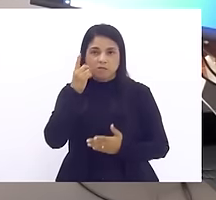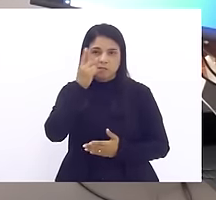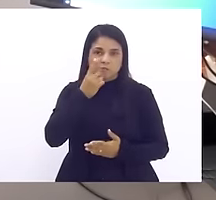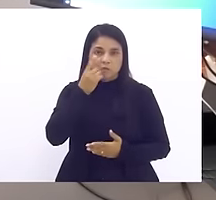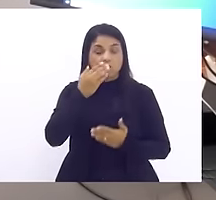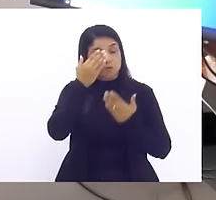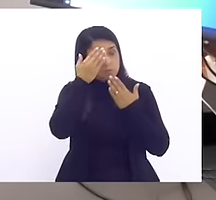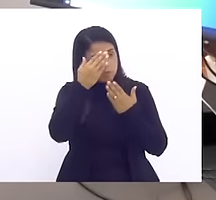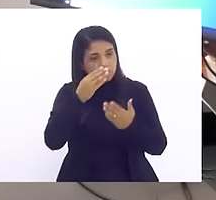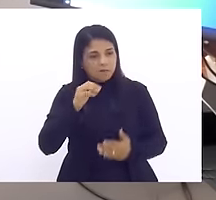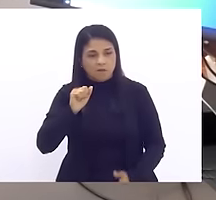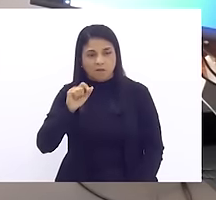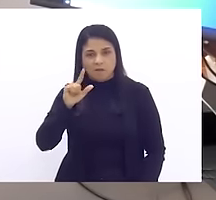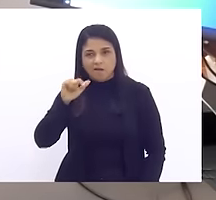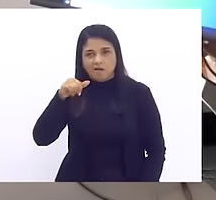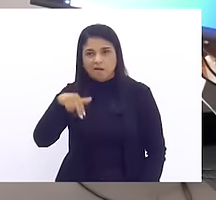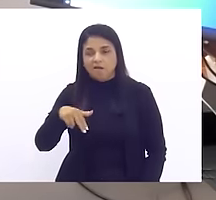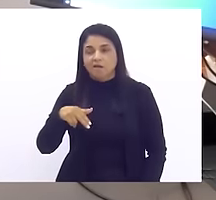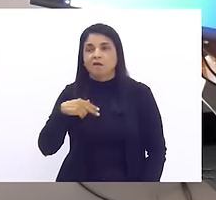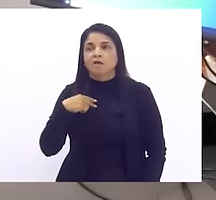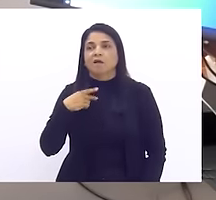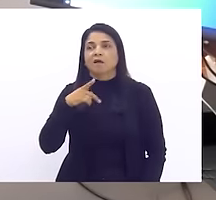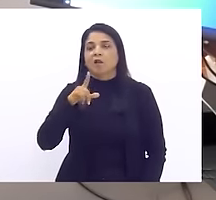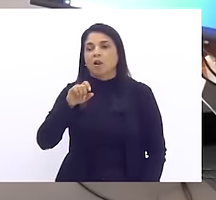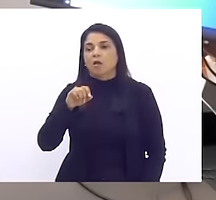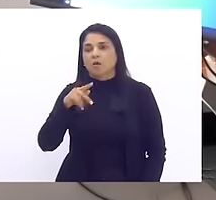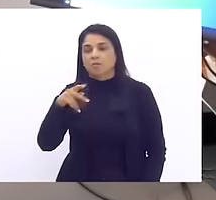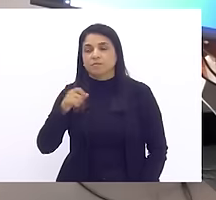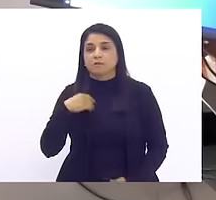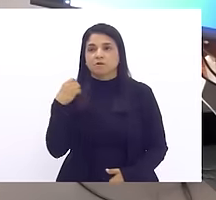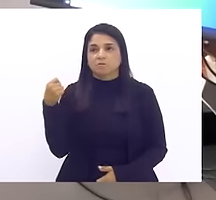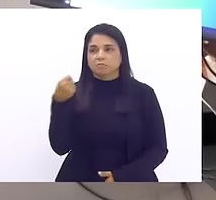Deputado Lopes passar a palavra Deputado Walter